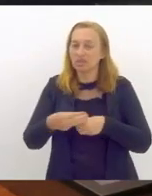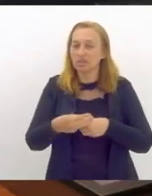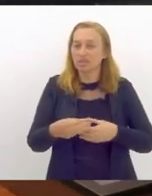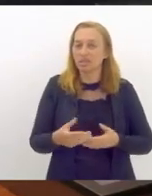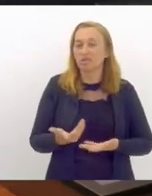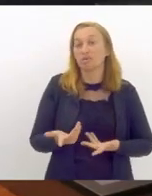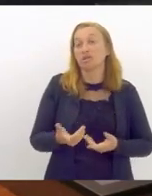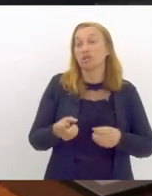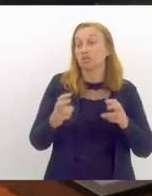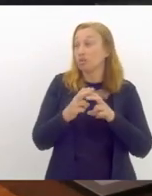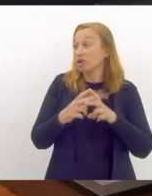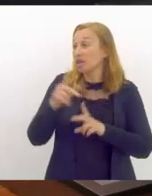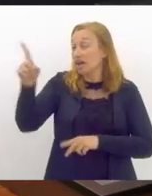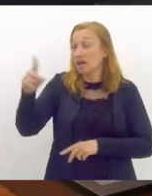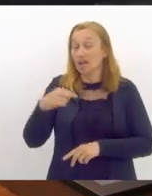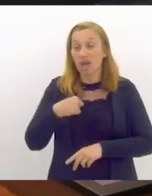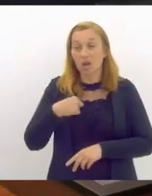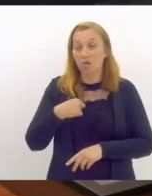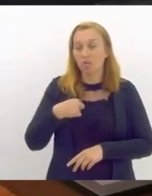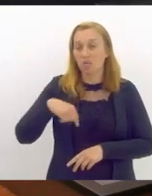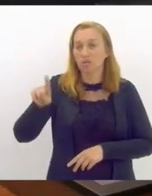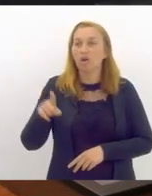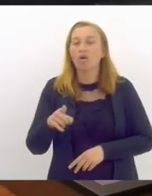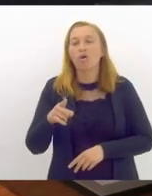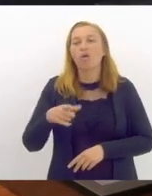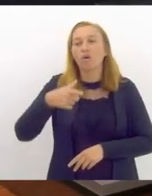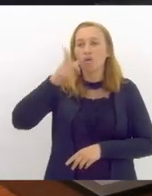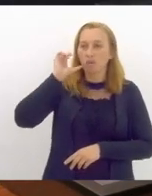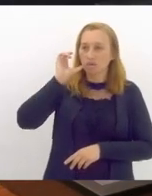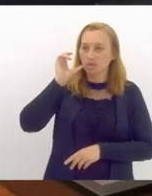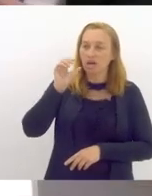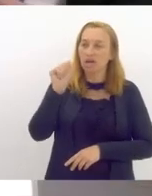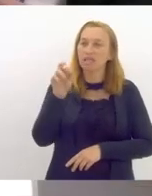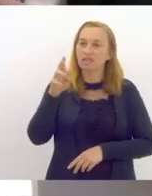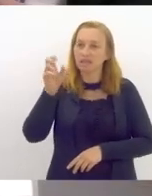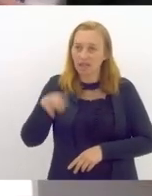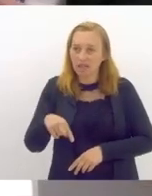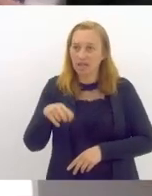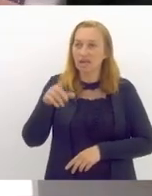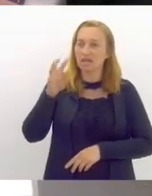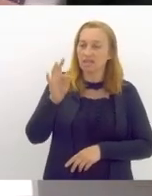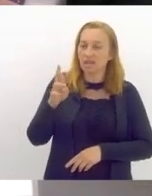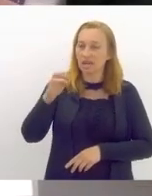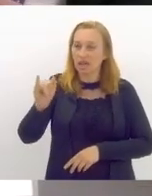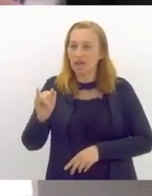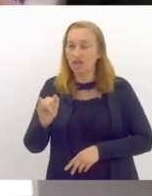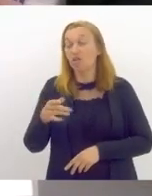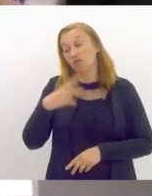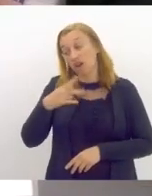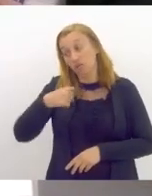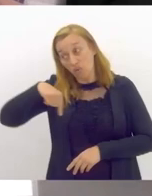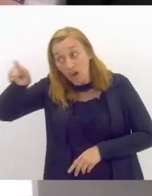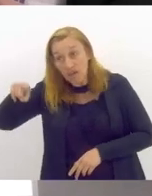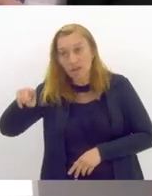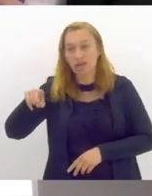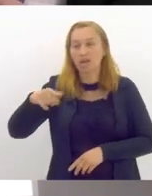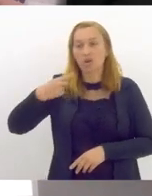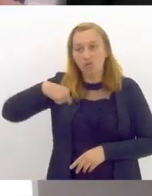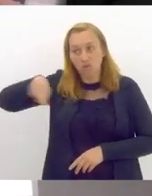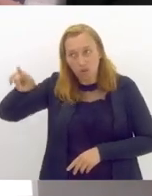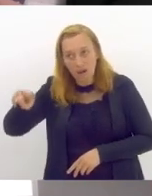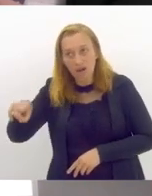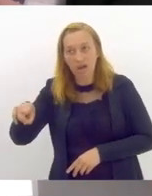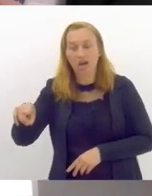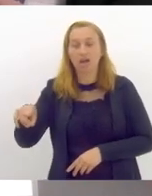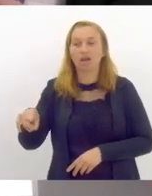no correio ontem me ligou o André Trigueiro falei eu vou aí eu fui lá levei a cara